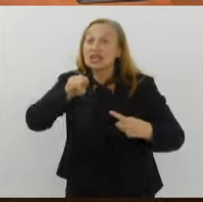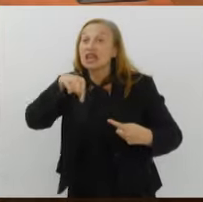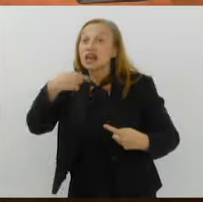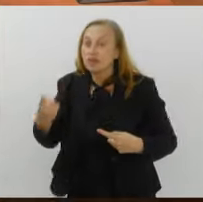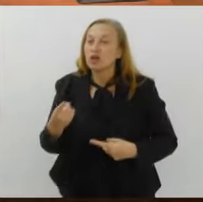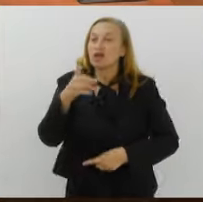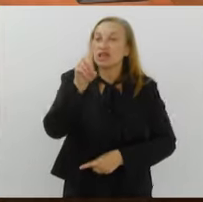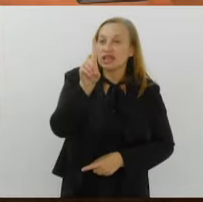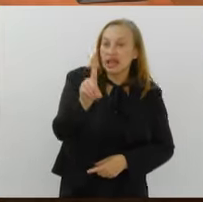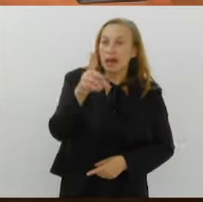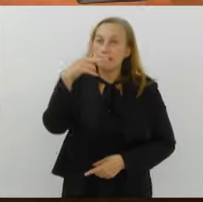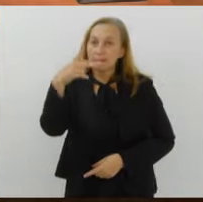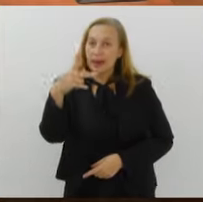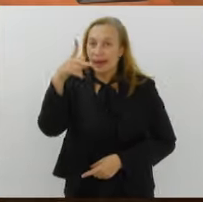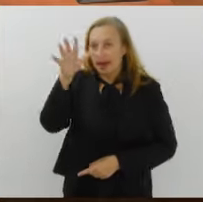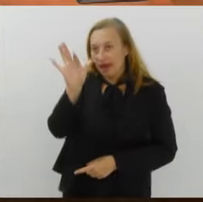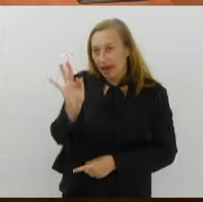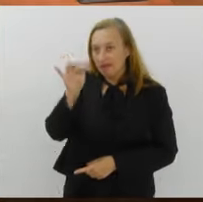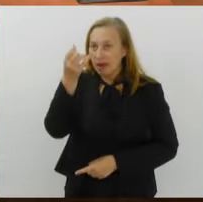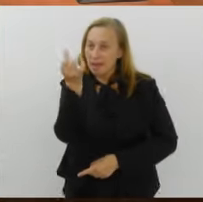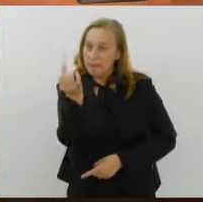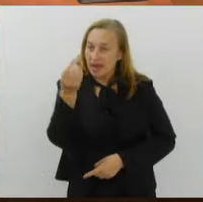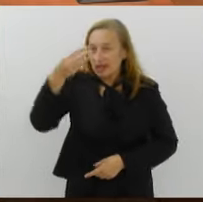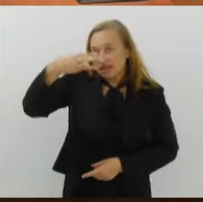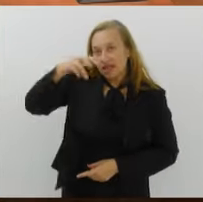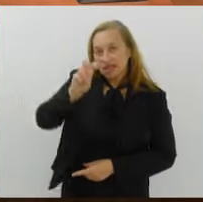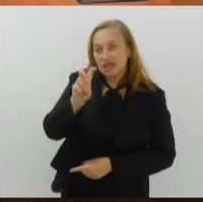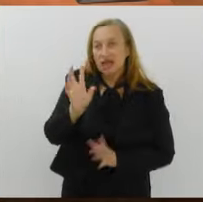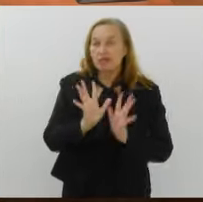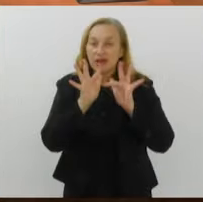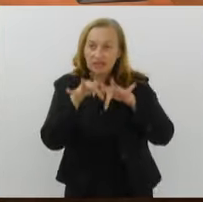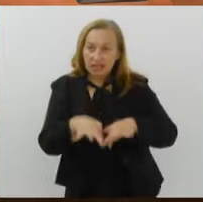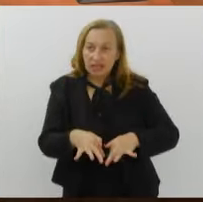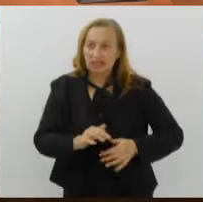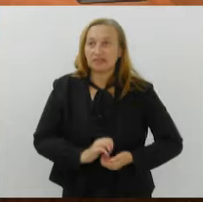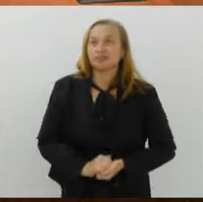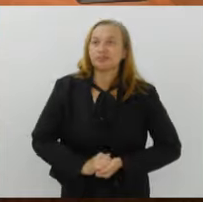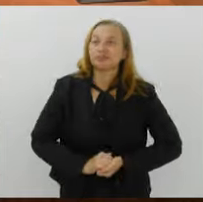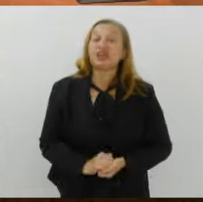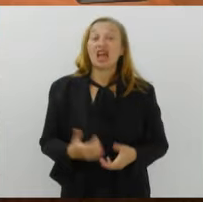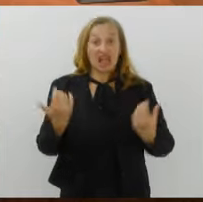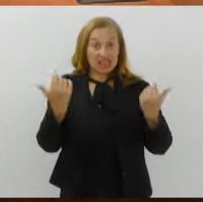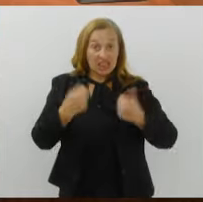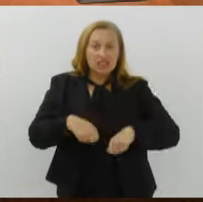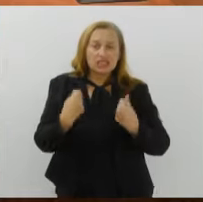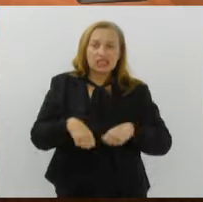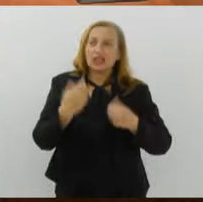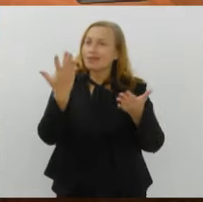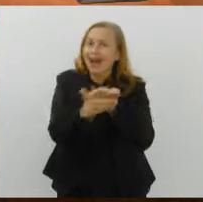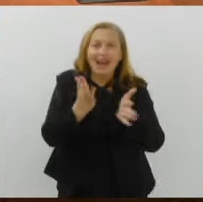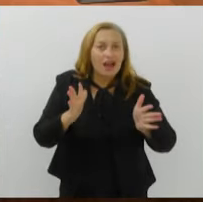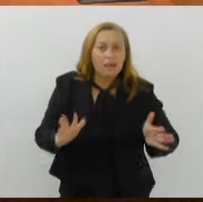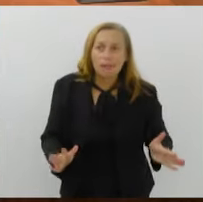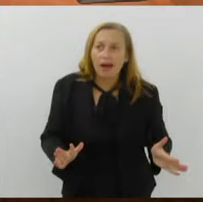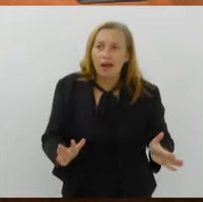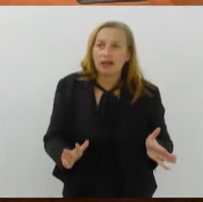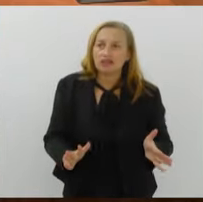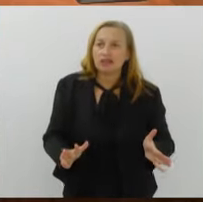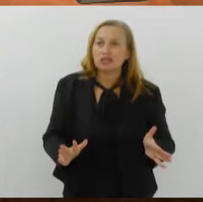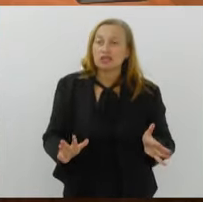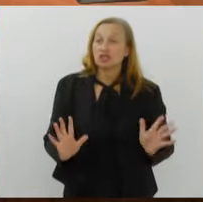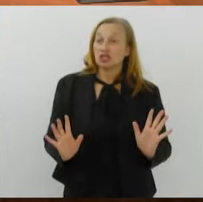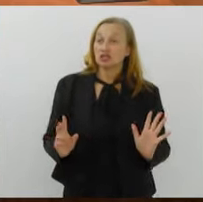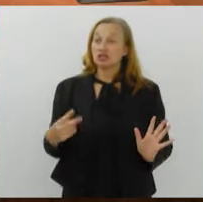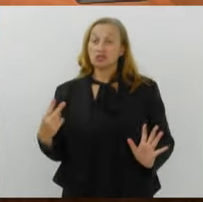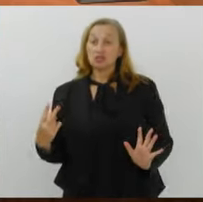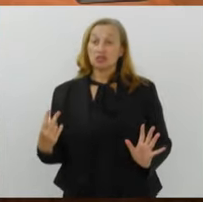da DPF 635. E para concluir, é necessário acabar com os privilégios